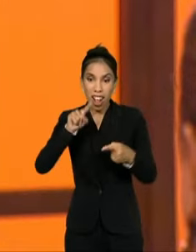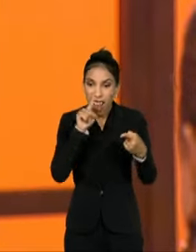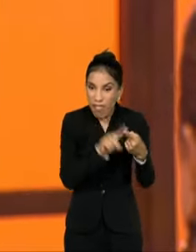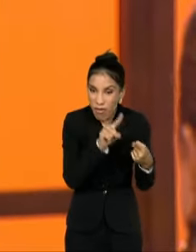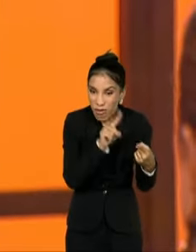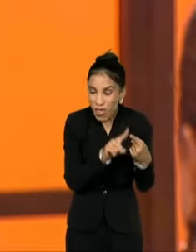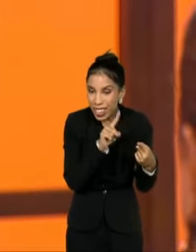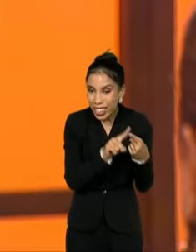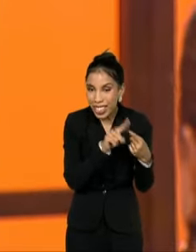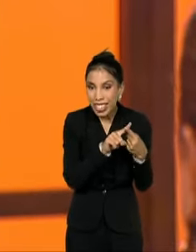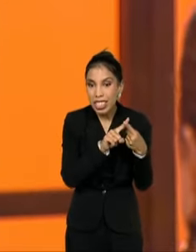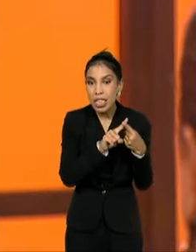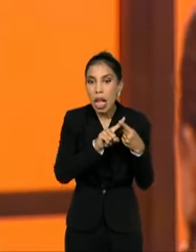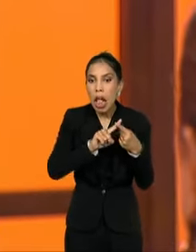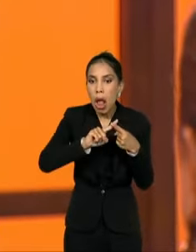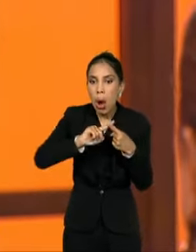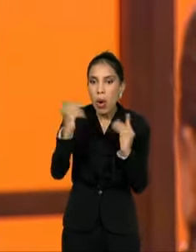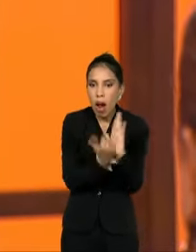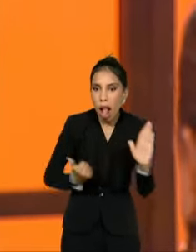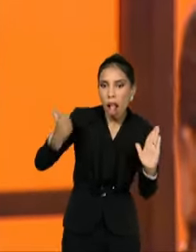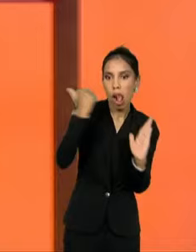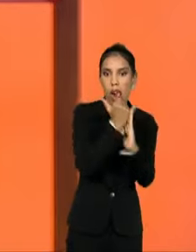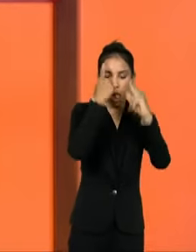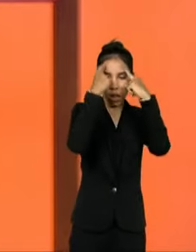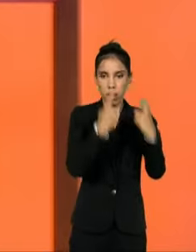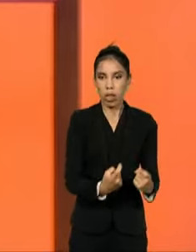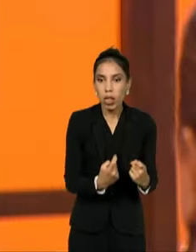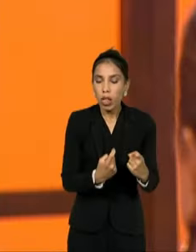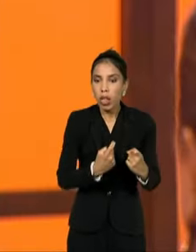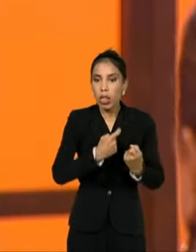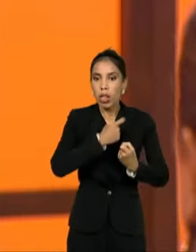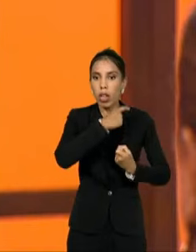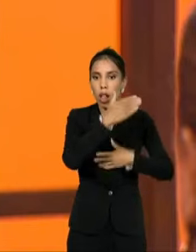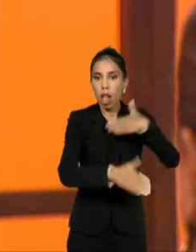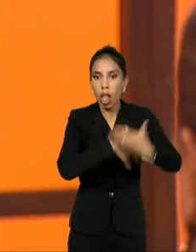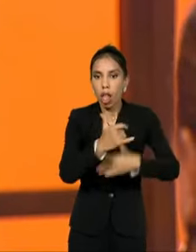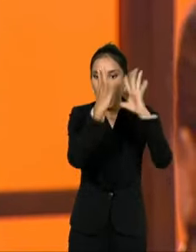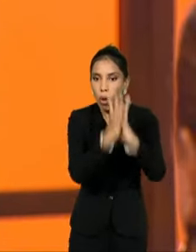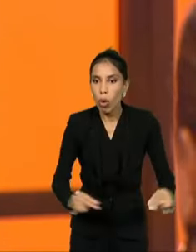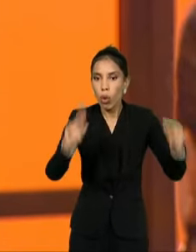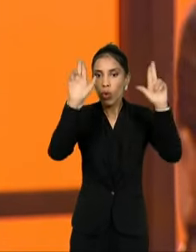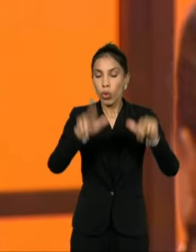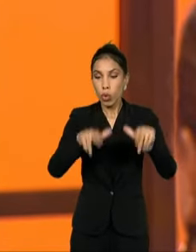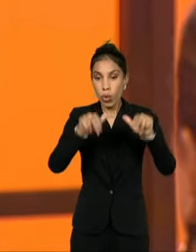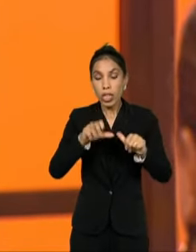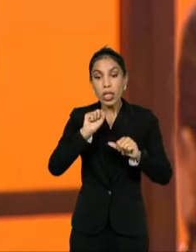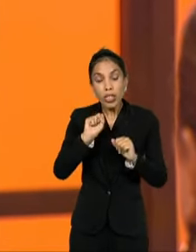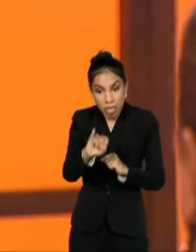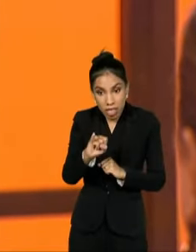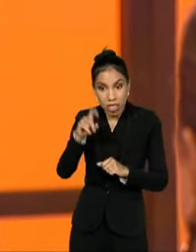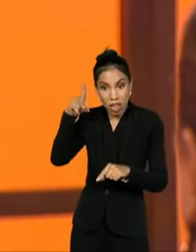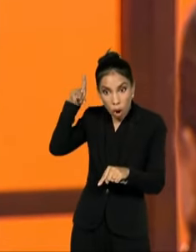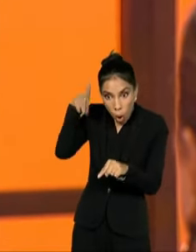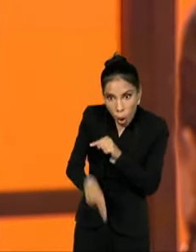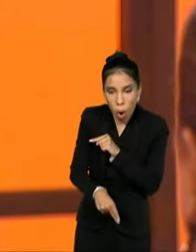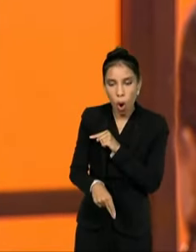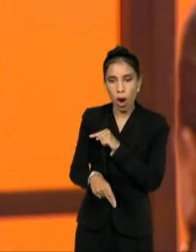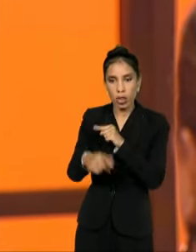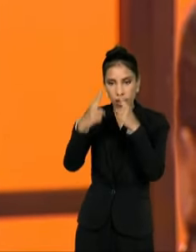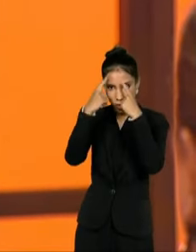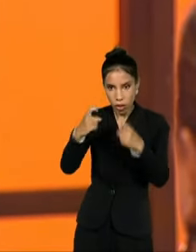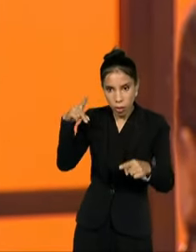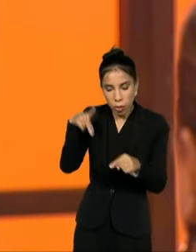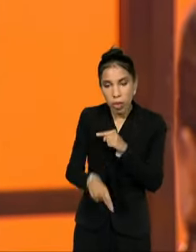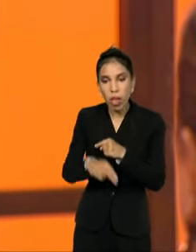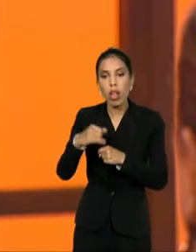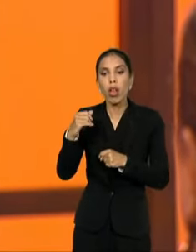faz é aprofundar a violência. E é sem fim esse Exatamente. Ciclo. Então, quando você interrompe esse ciclo, talvez seja um momento importante